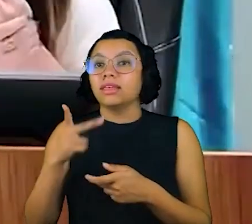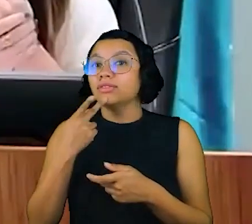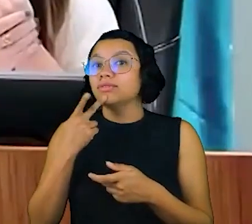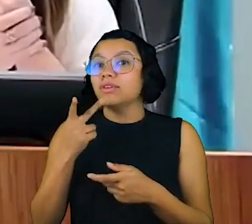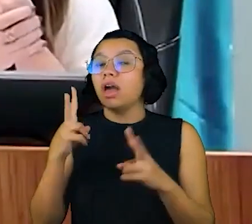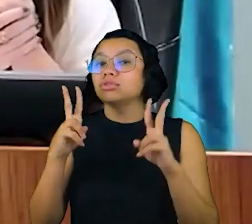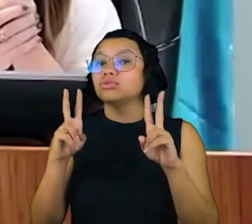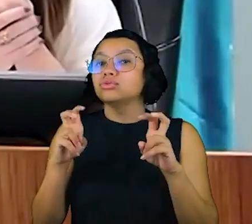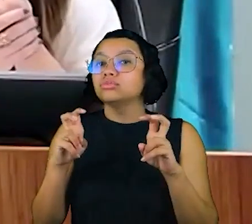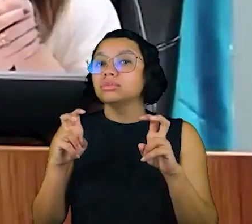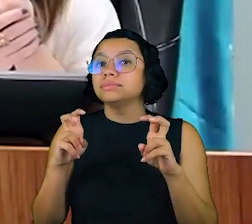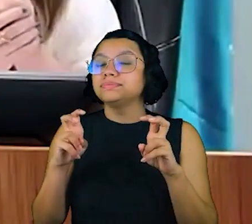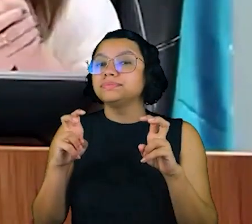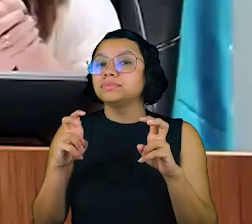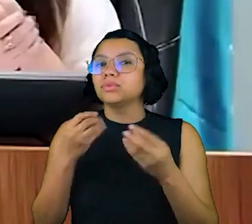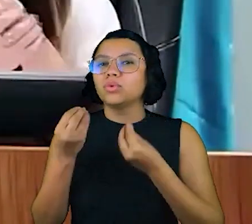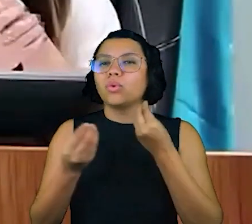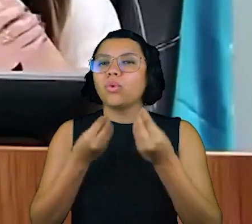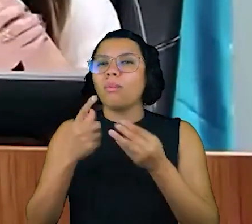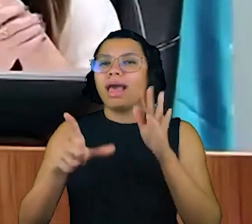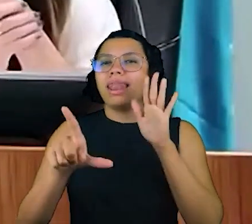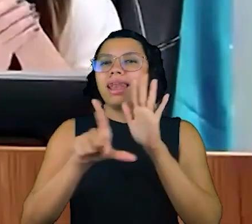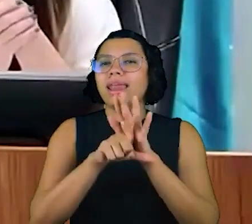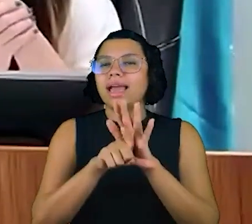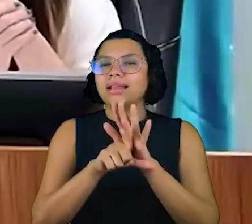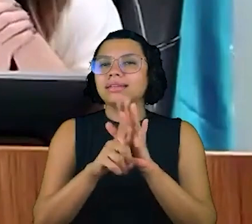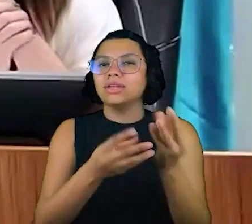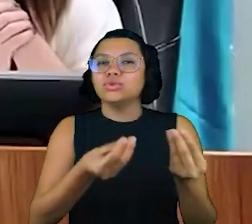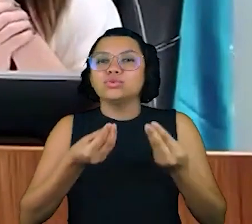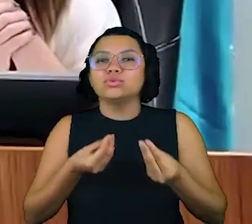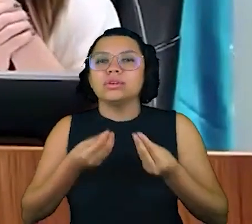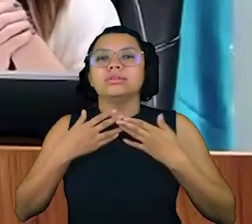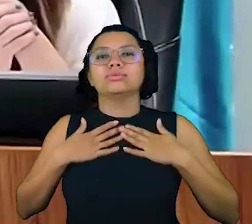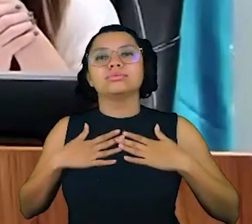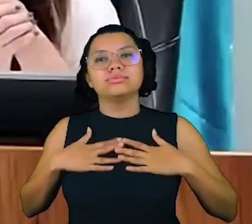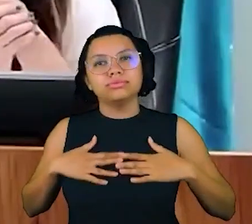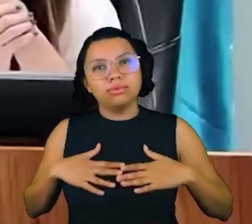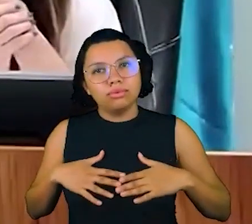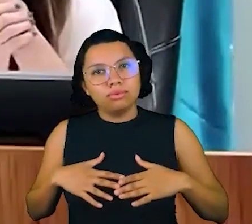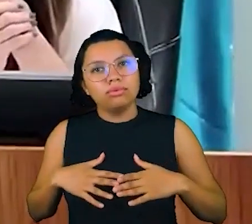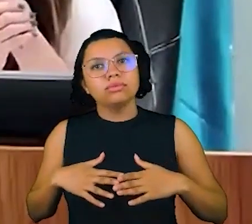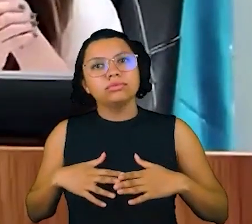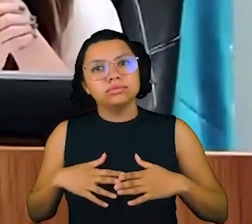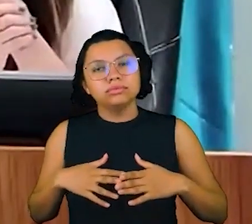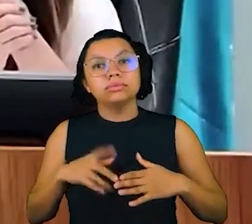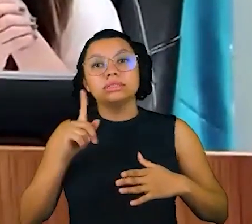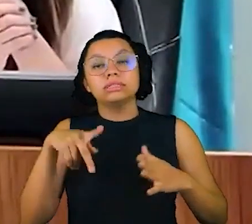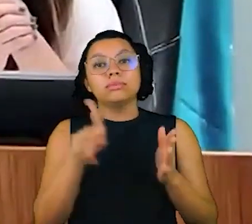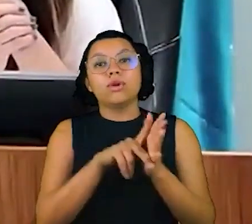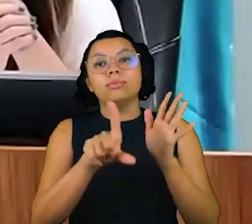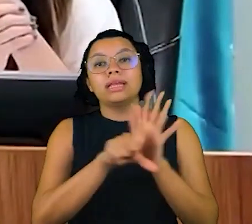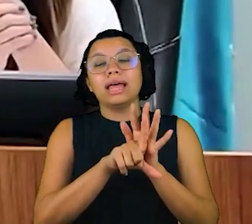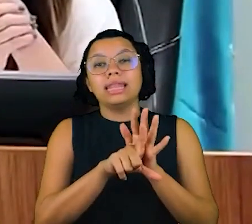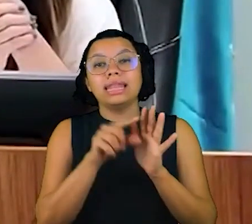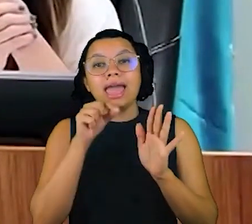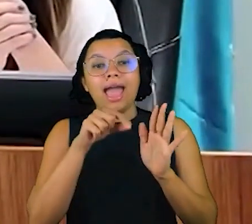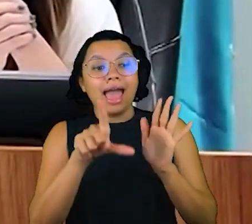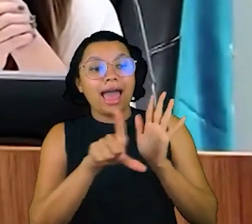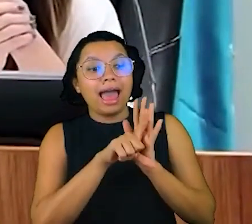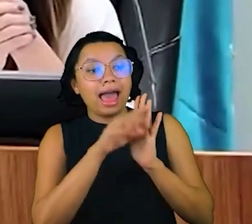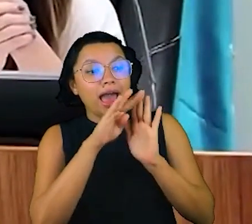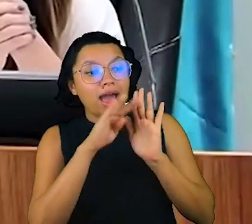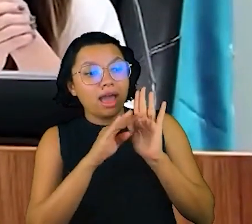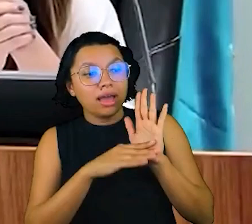lhes dizia sobre como a legalidade nos traz conforto. Como o parâmetro